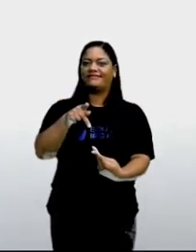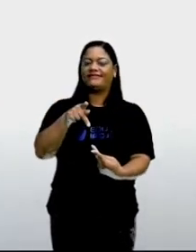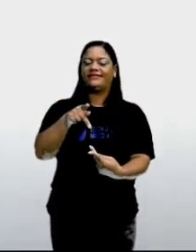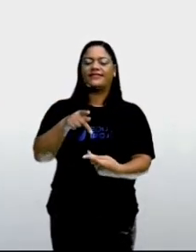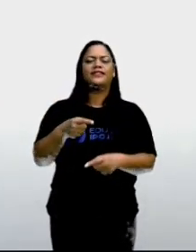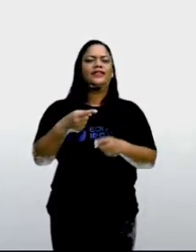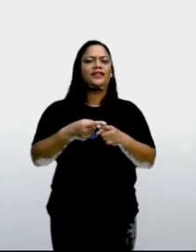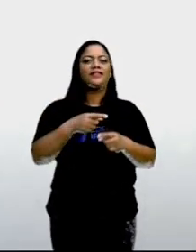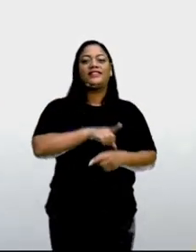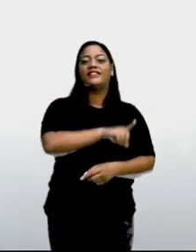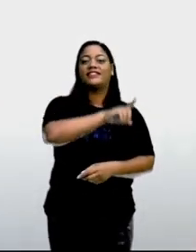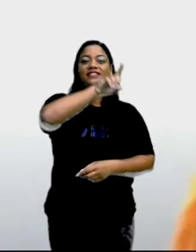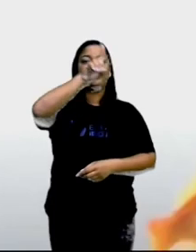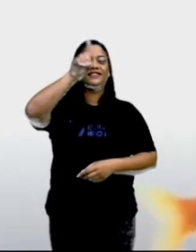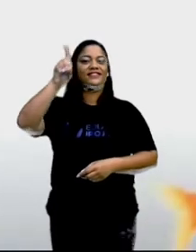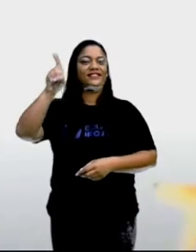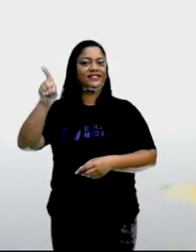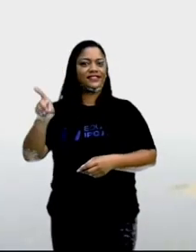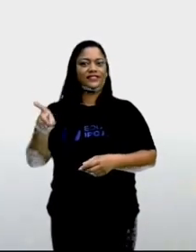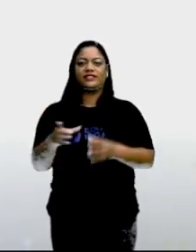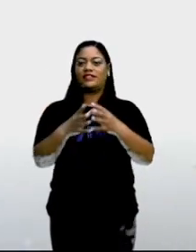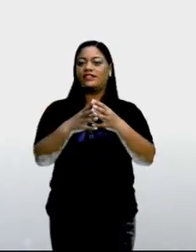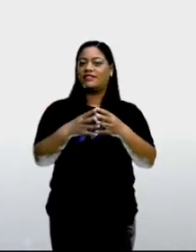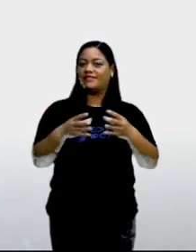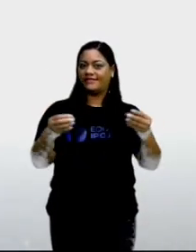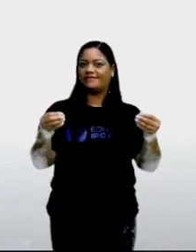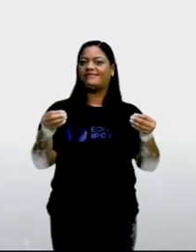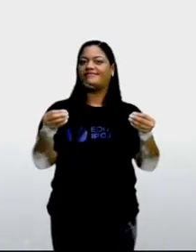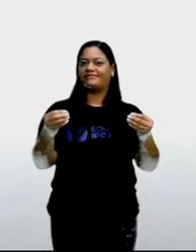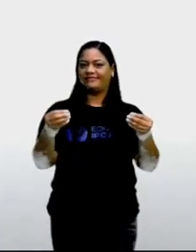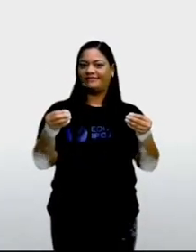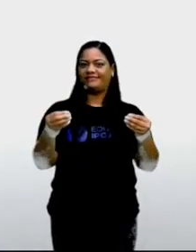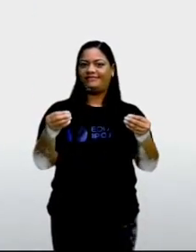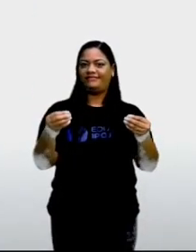Porque senão um dia ela acaba.